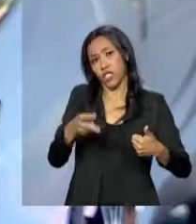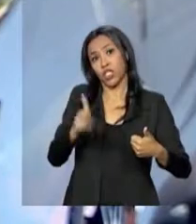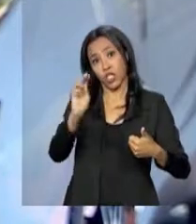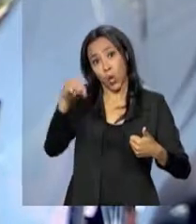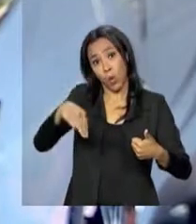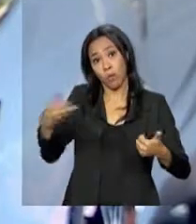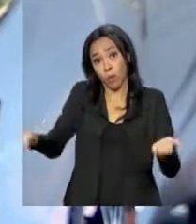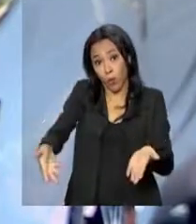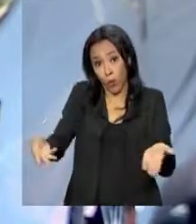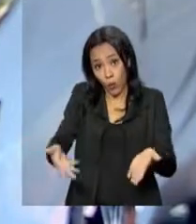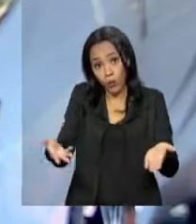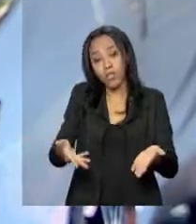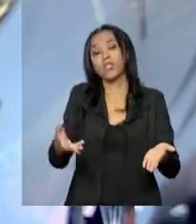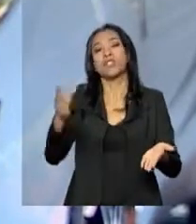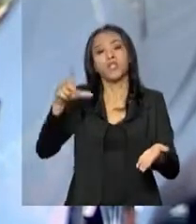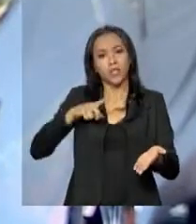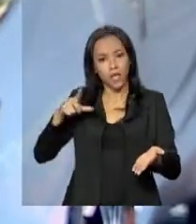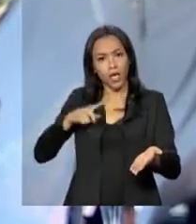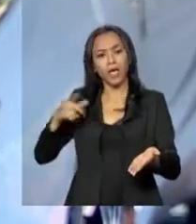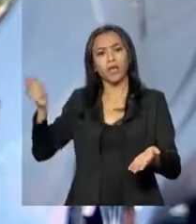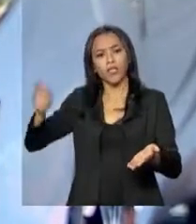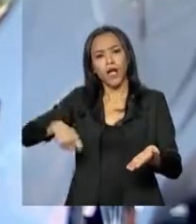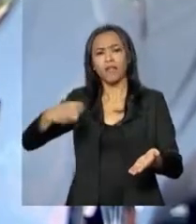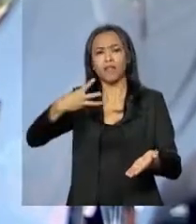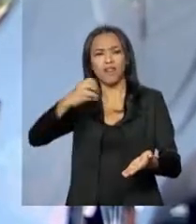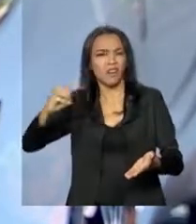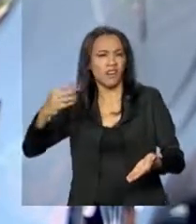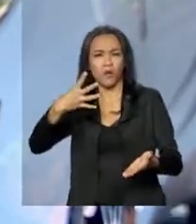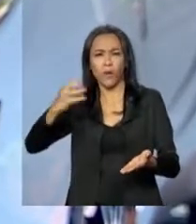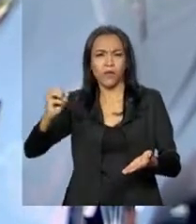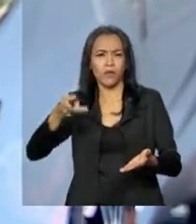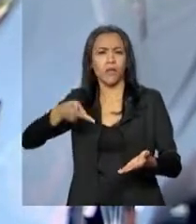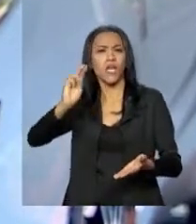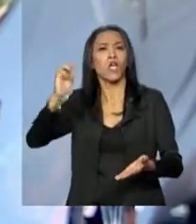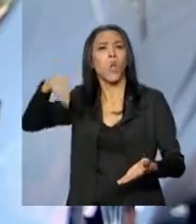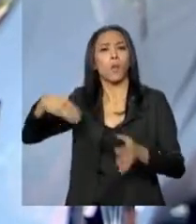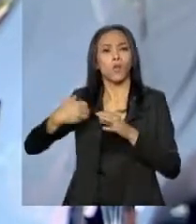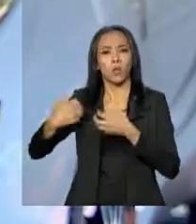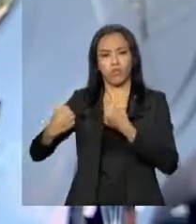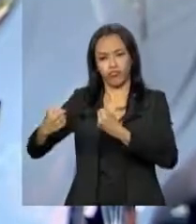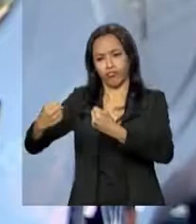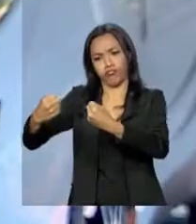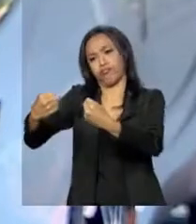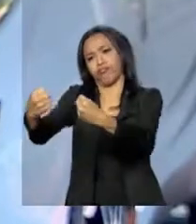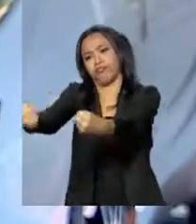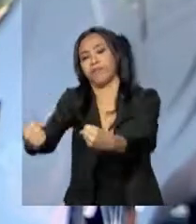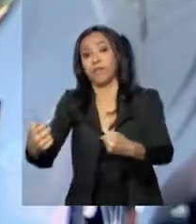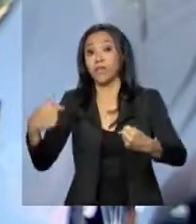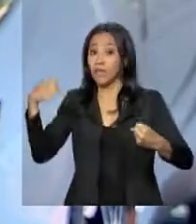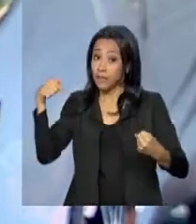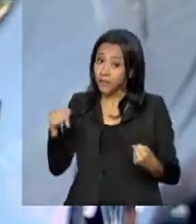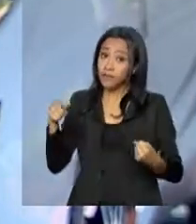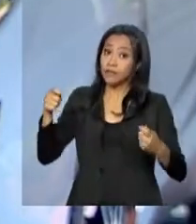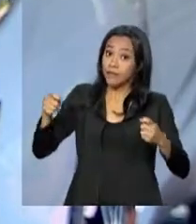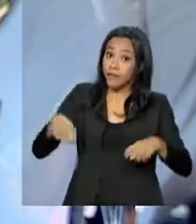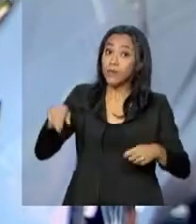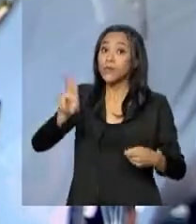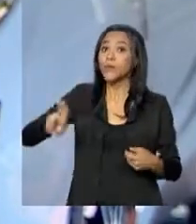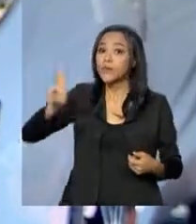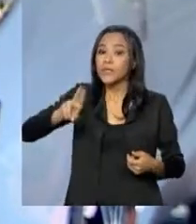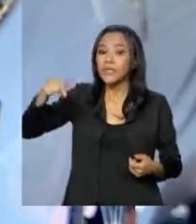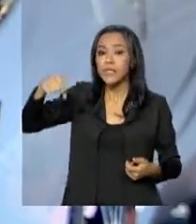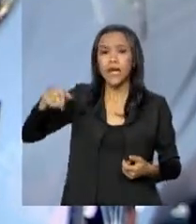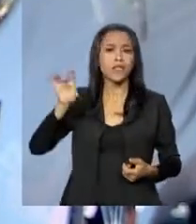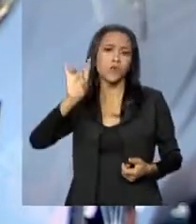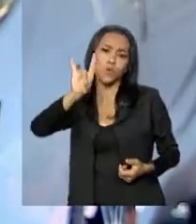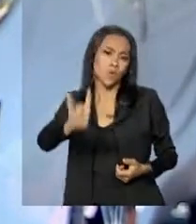os veículos atuais da Itaipu já têm autonomia de 300, 400 km. Isso aí permite cada vez mais você usar o veículo